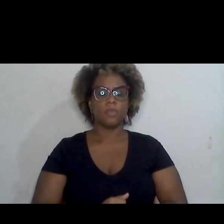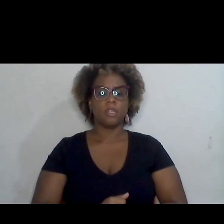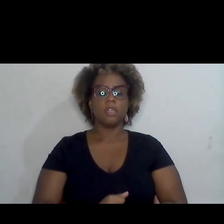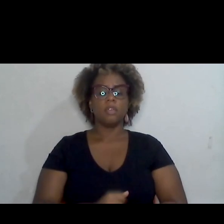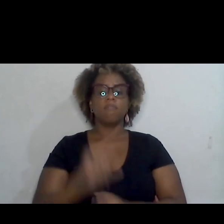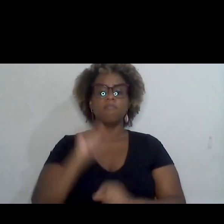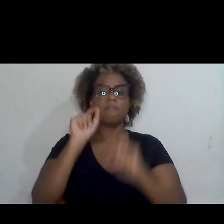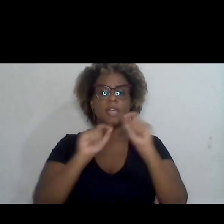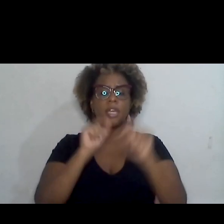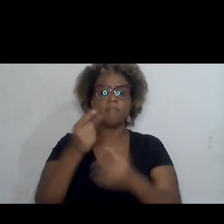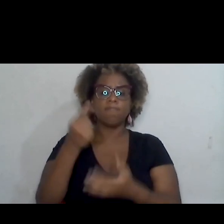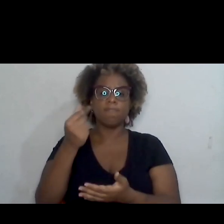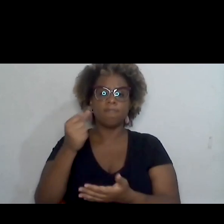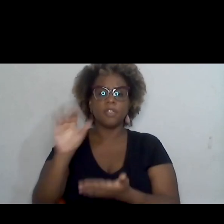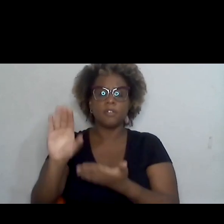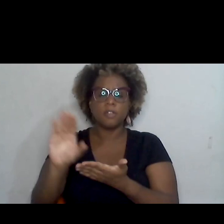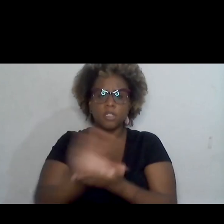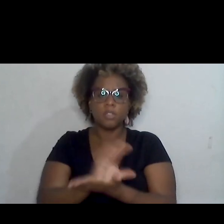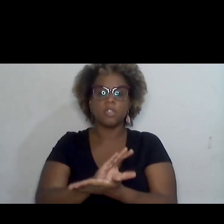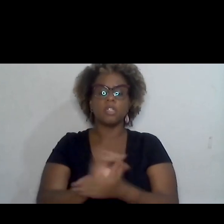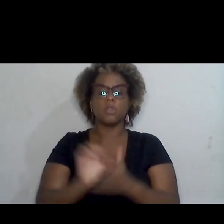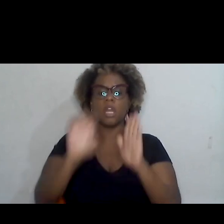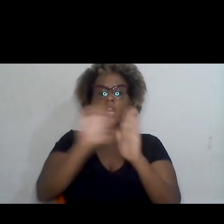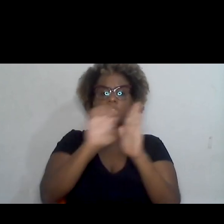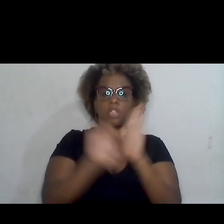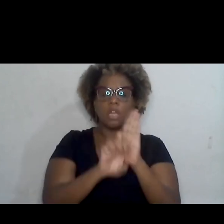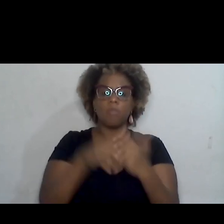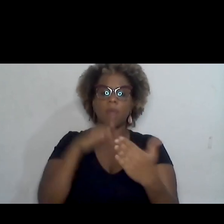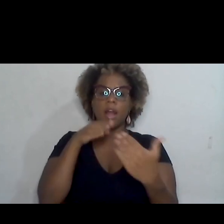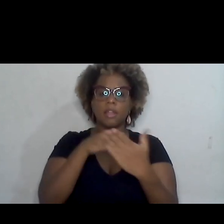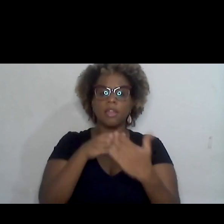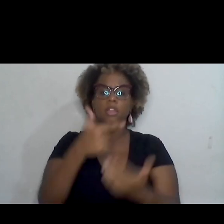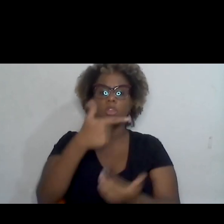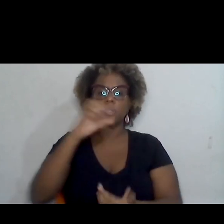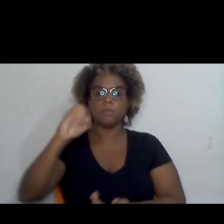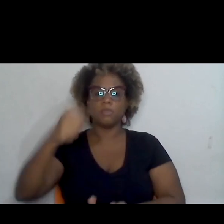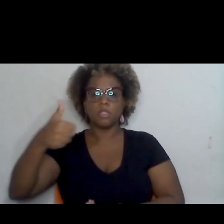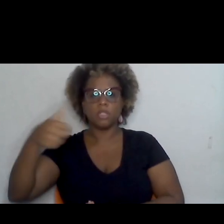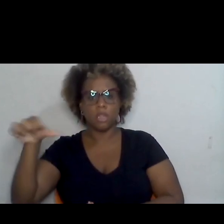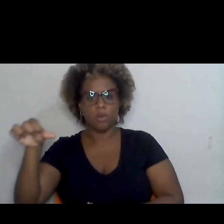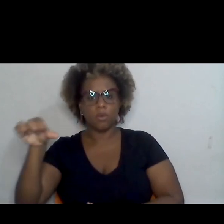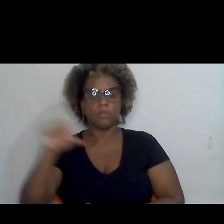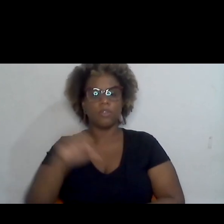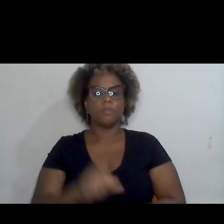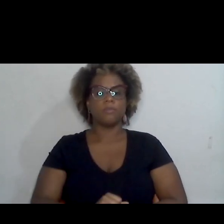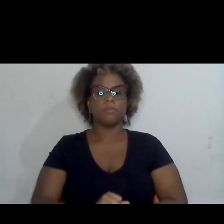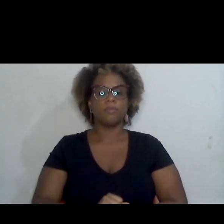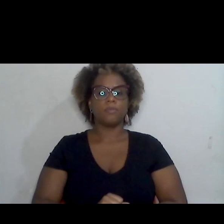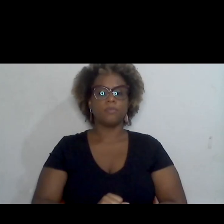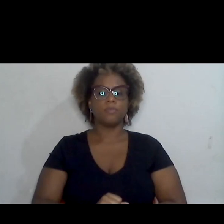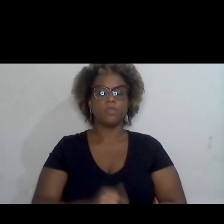dos editais setoriais até 2019, que foi sua última edição. Em 2019, o recurso